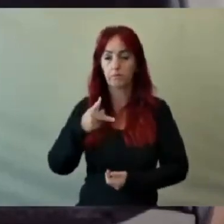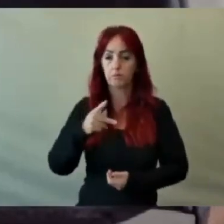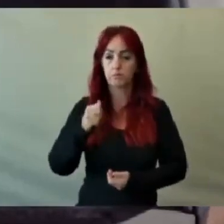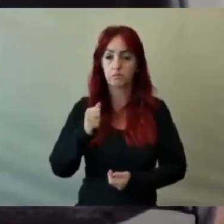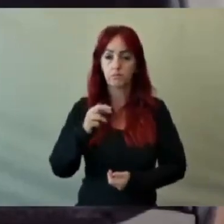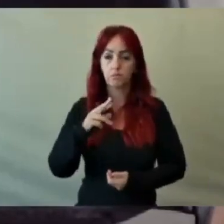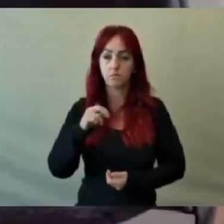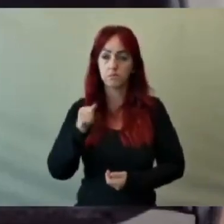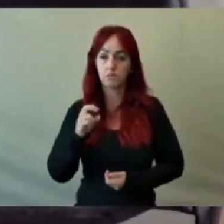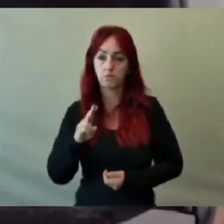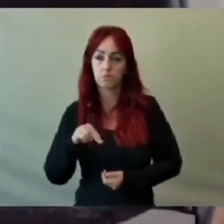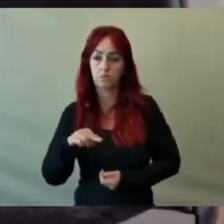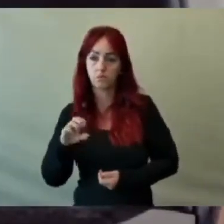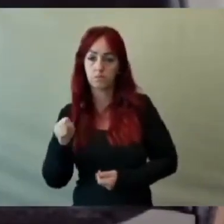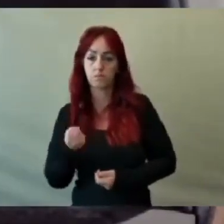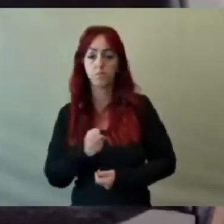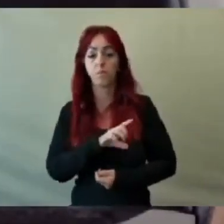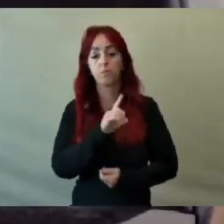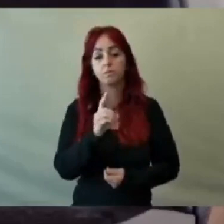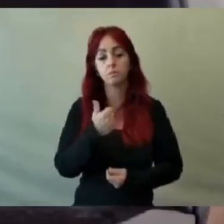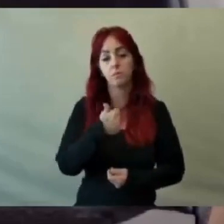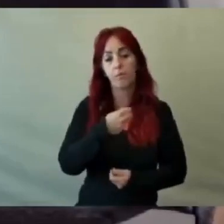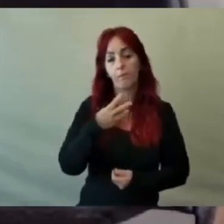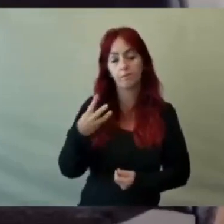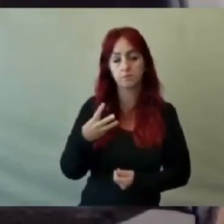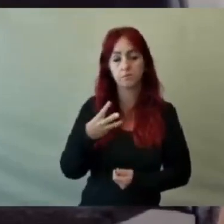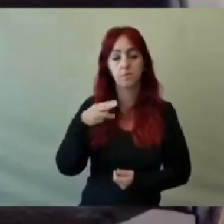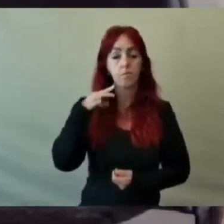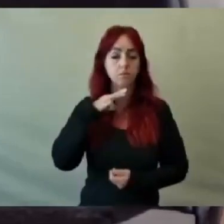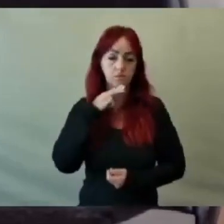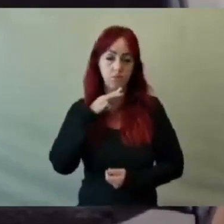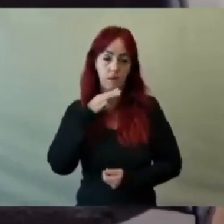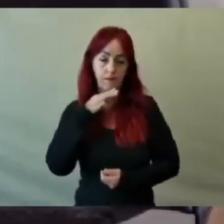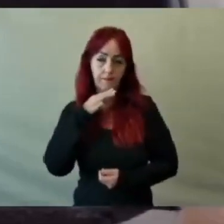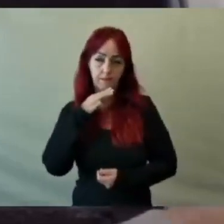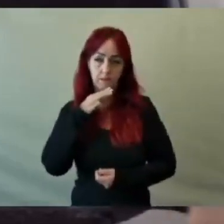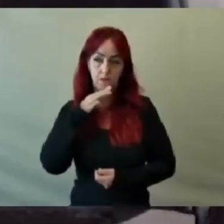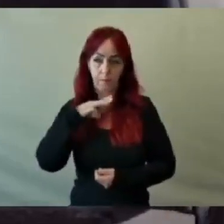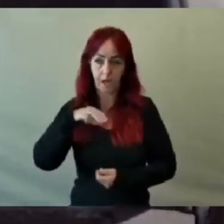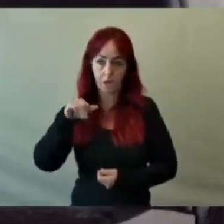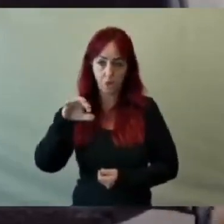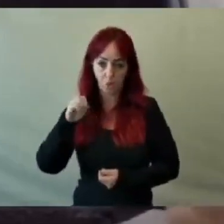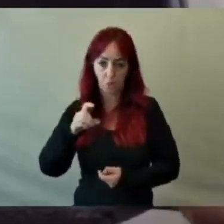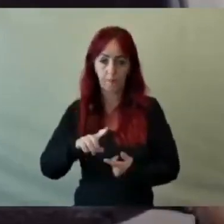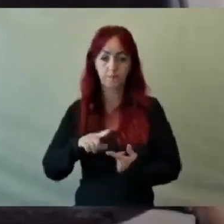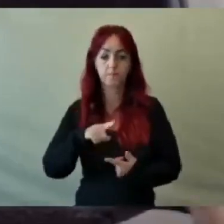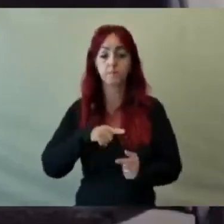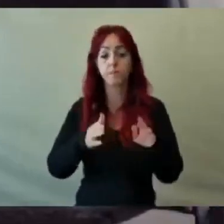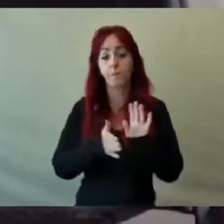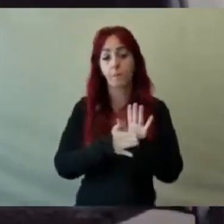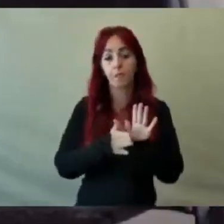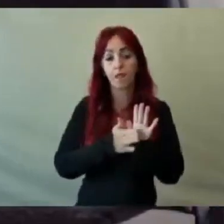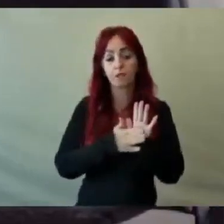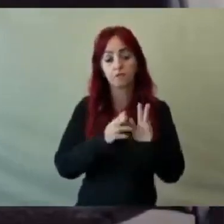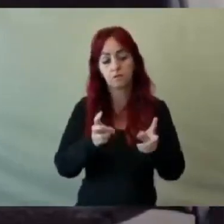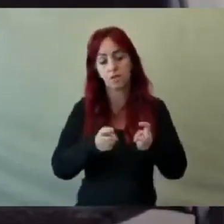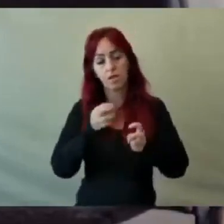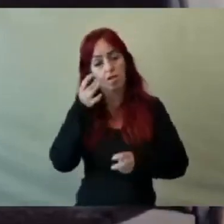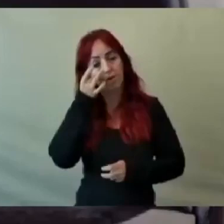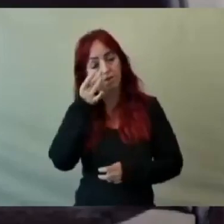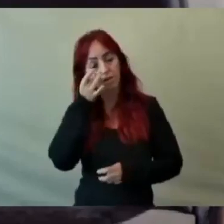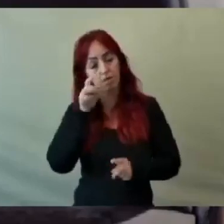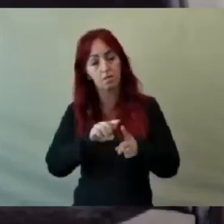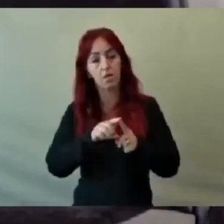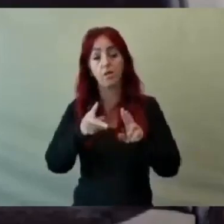maio de 2024, durante o qual foram identificadas algumas demandas que necessitam de atenção e resolução por parte dos órgãos